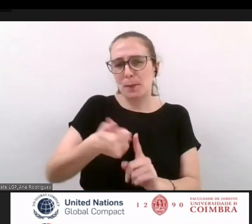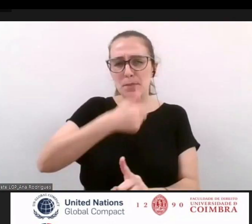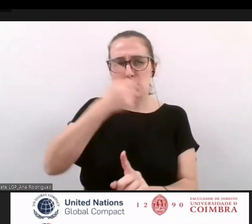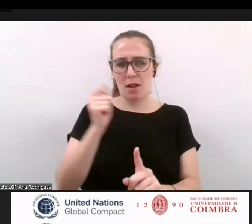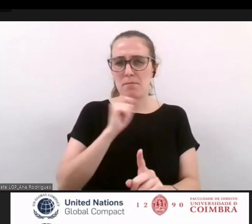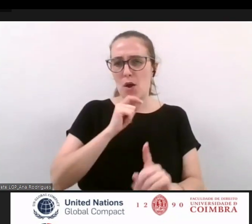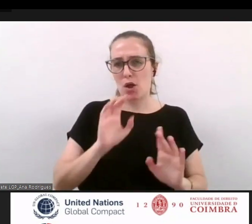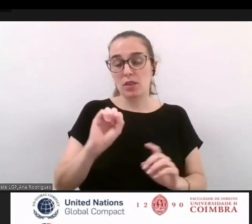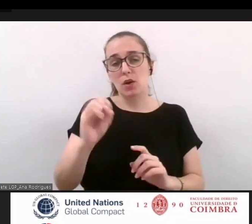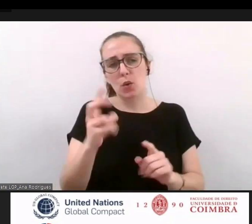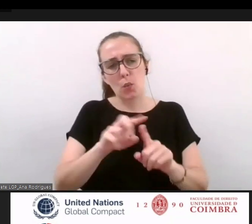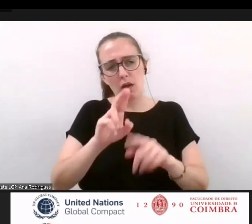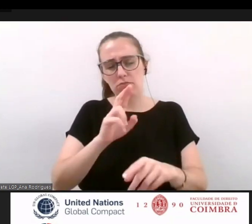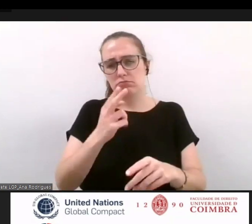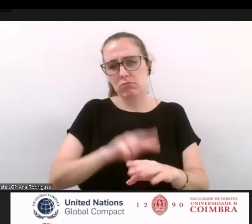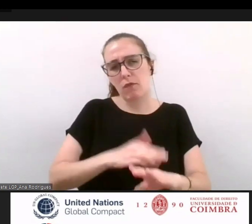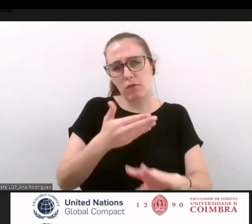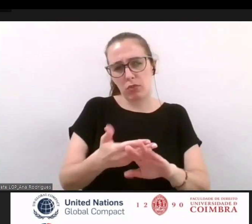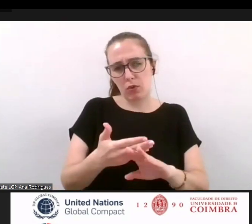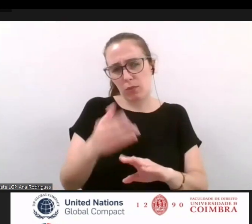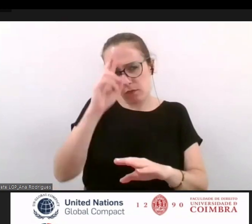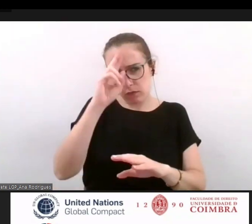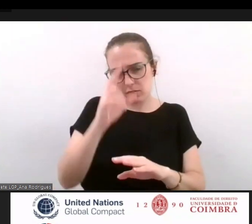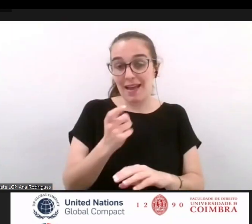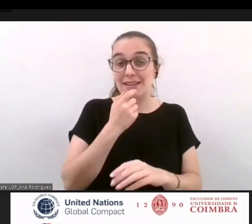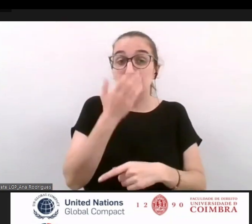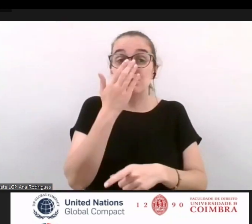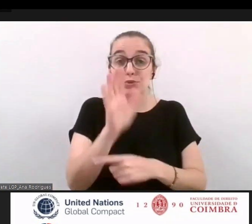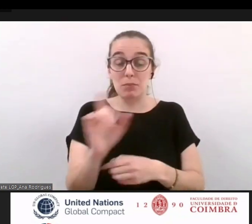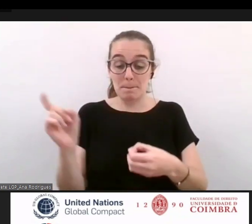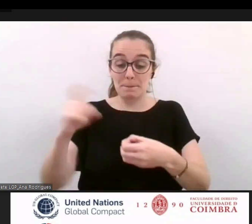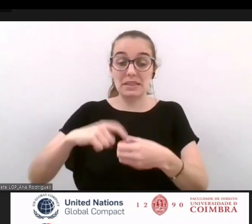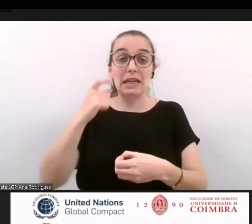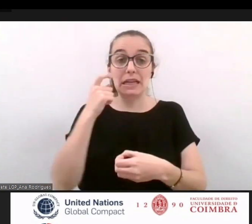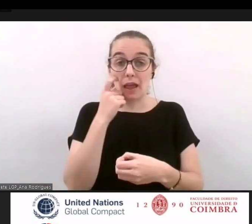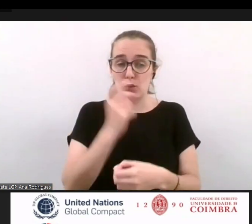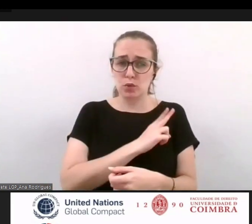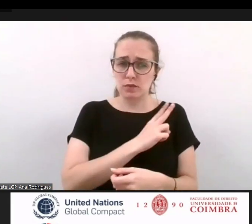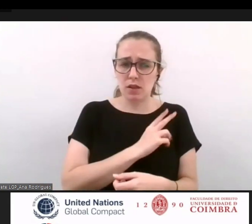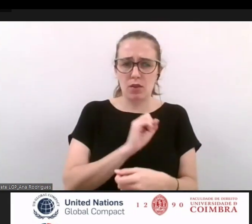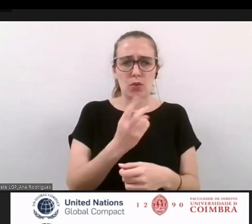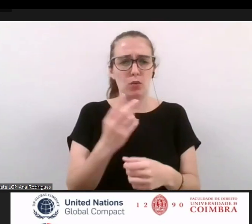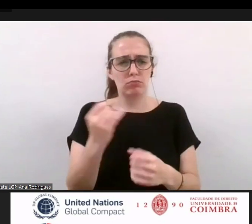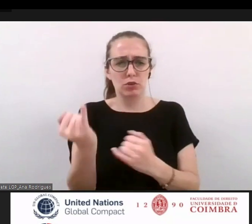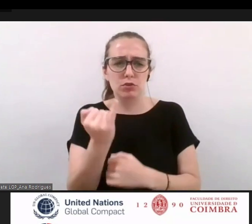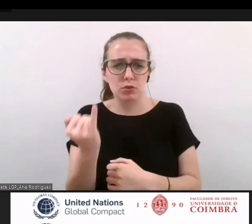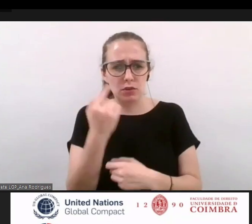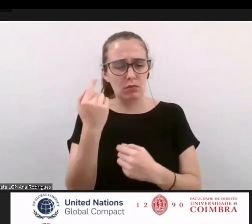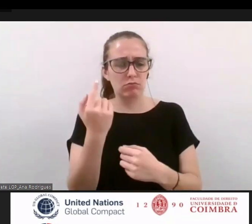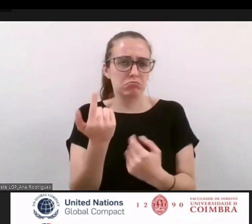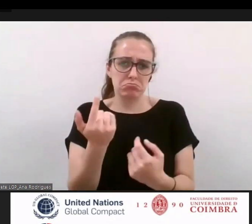ou reforçado através de parcerias com instituições académicas e organizações internacionais e também